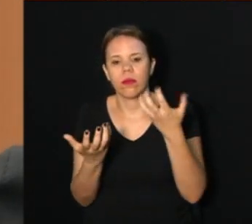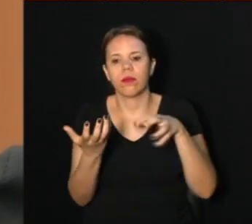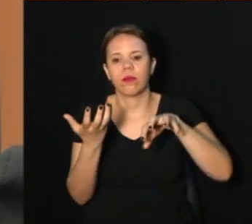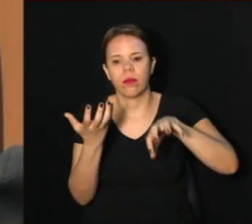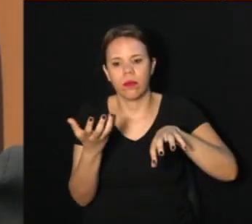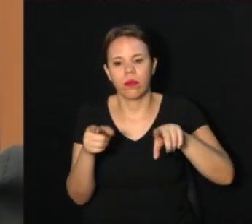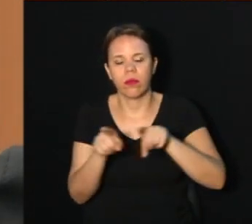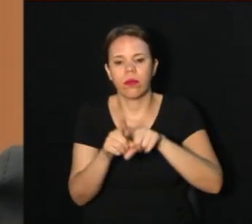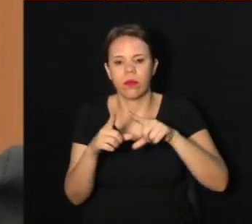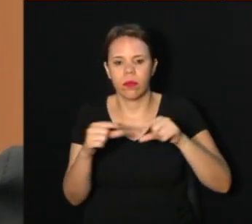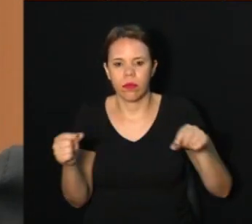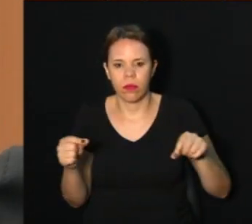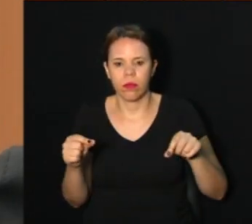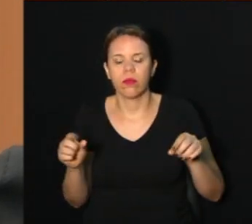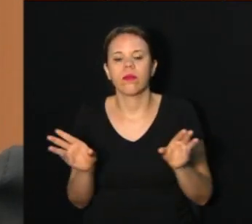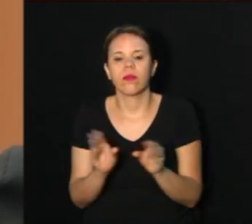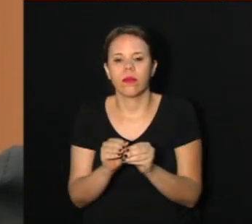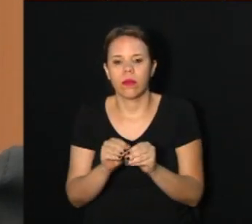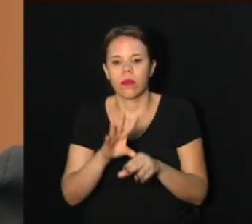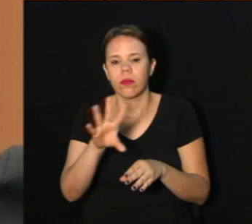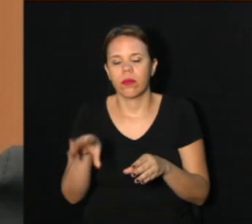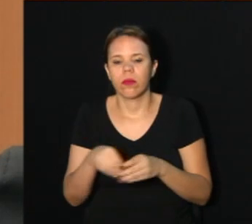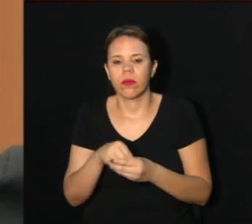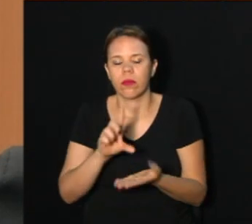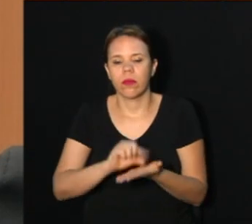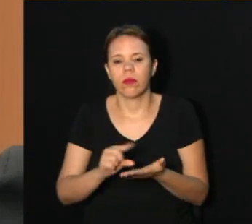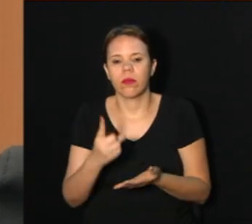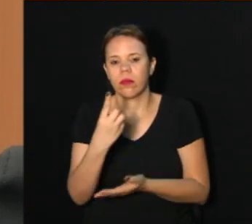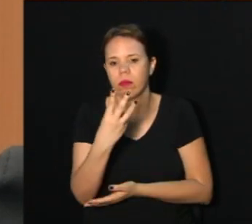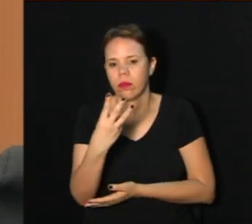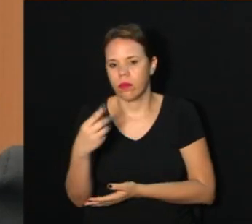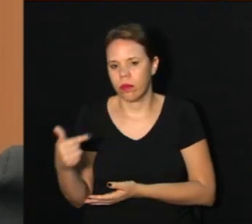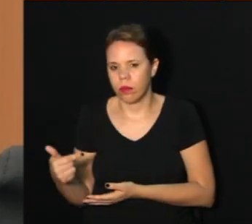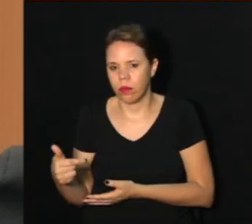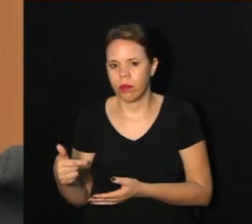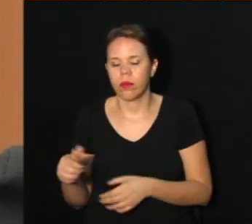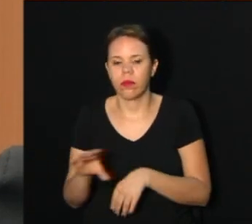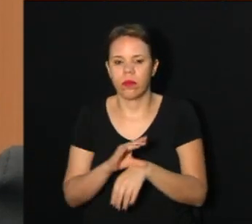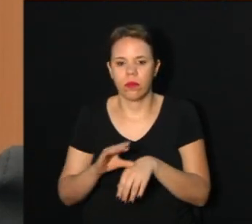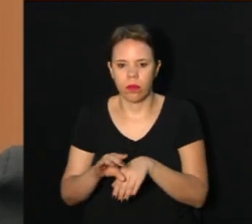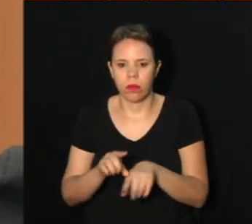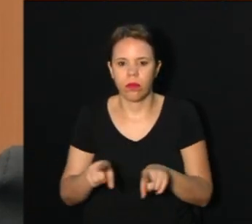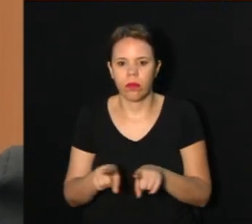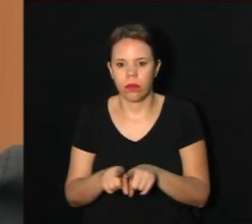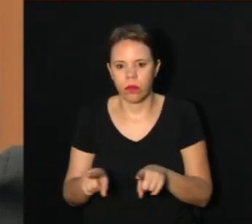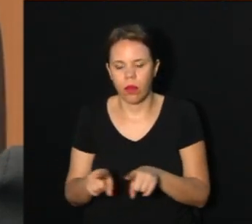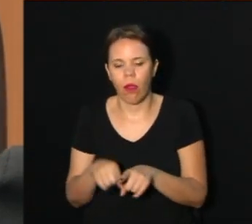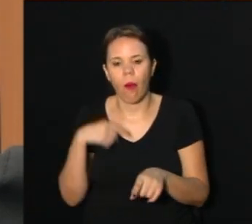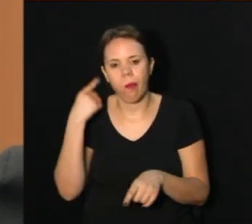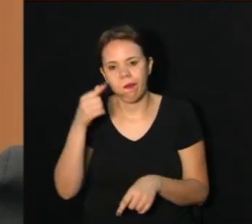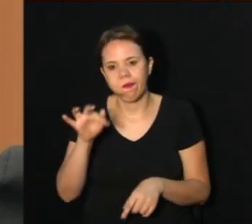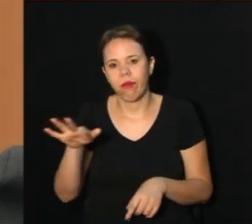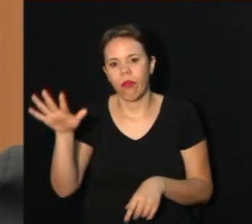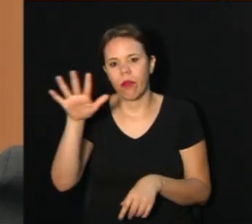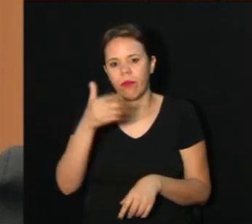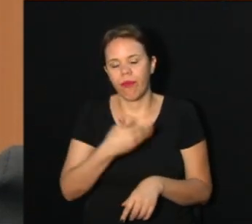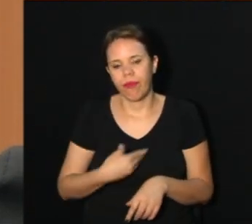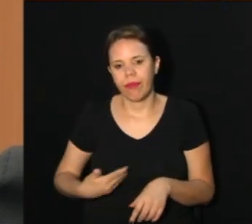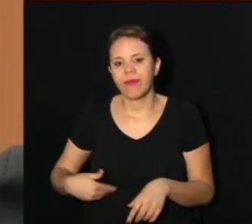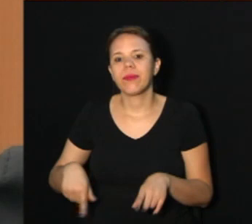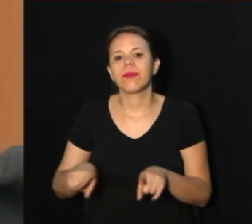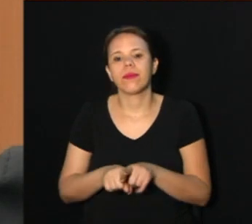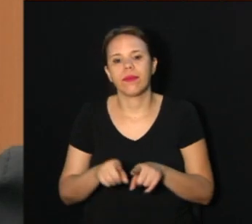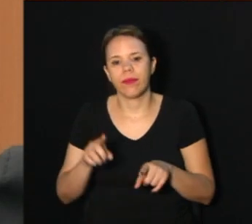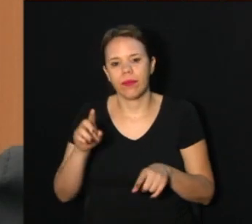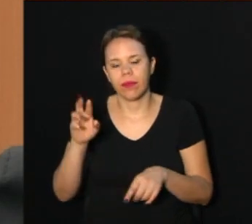seja definitivamente inserido no artigo 132 da Constituição, ao lado da Advocacia Pública Federal e Estadual, em